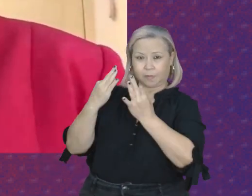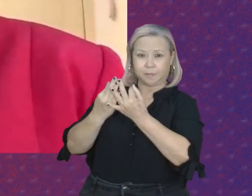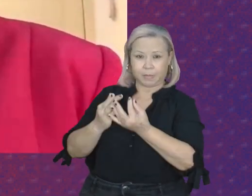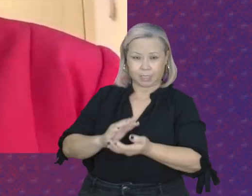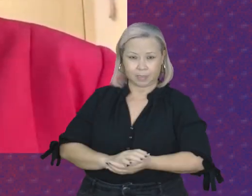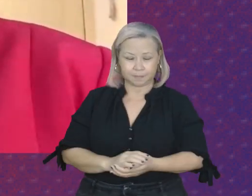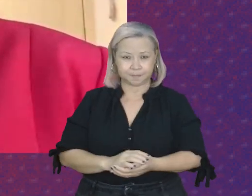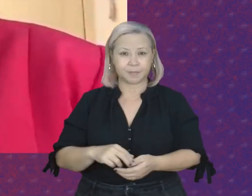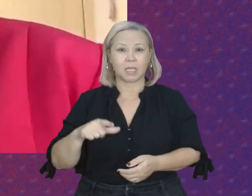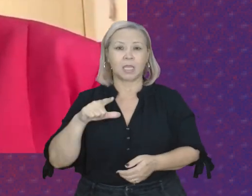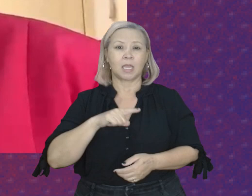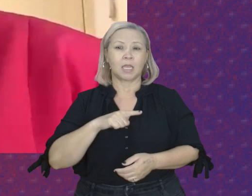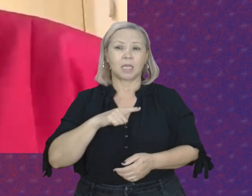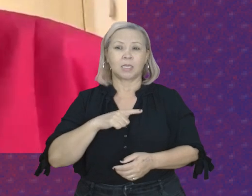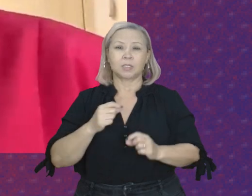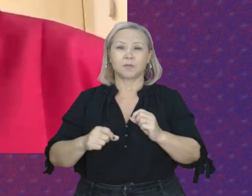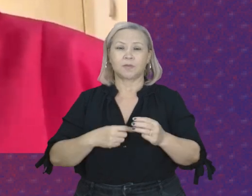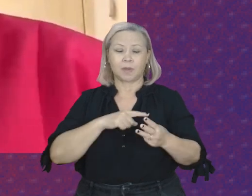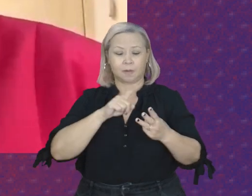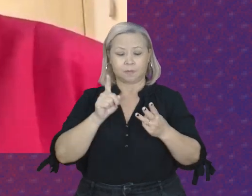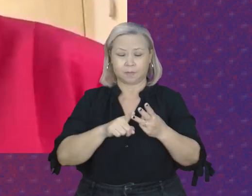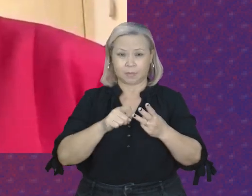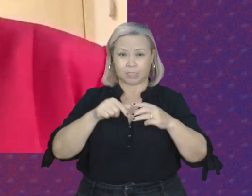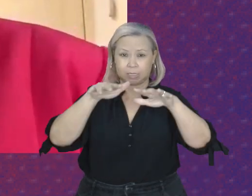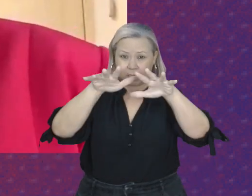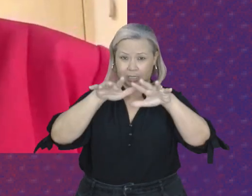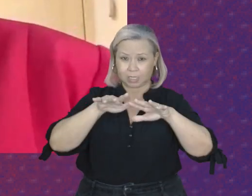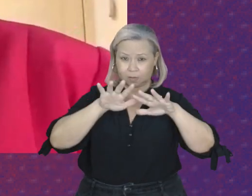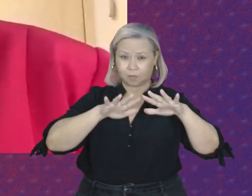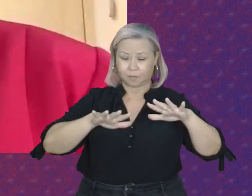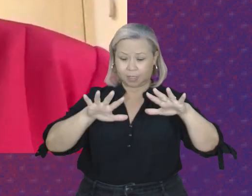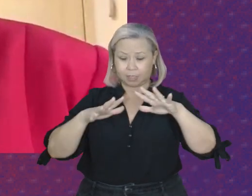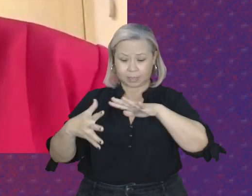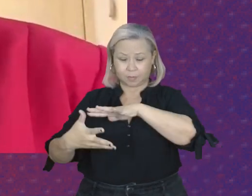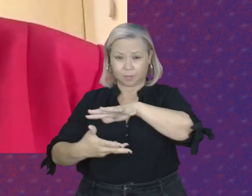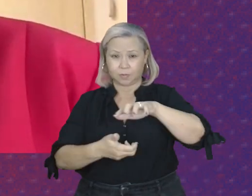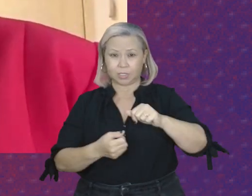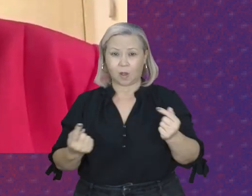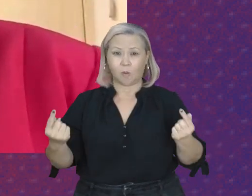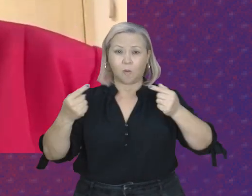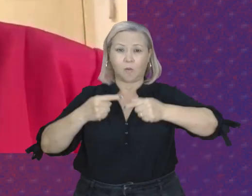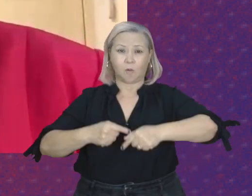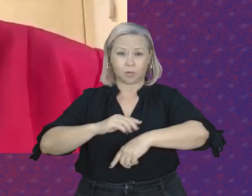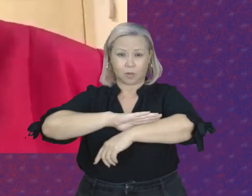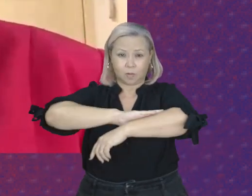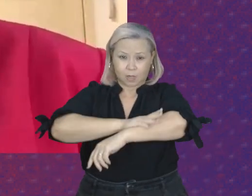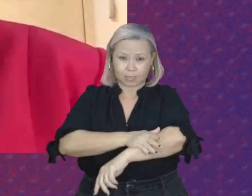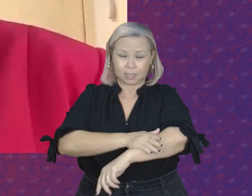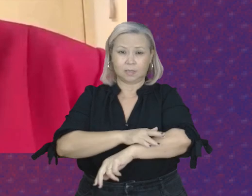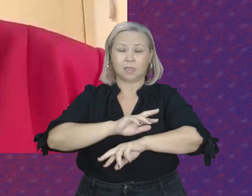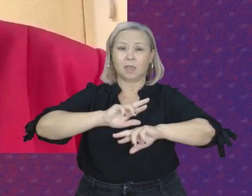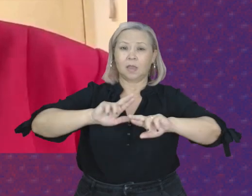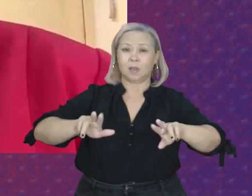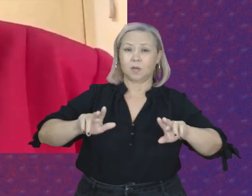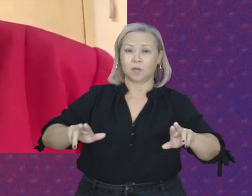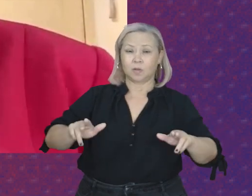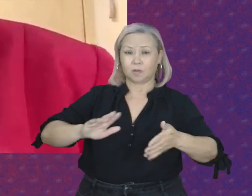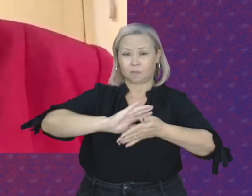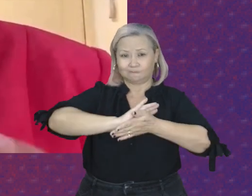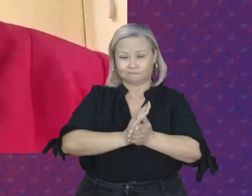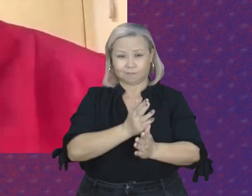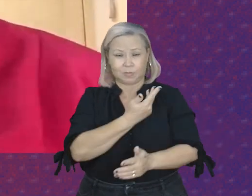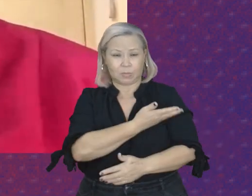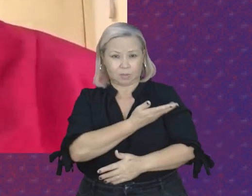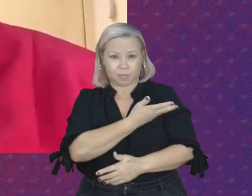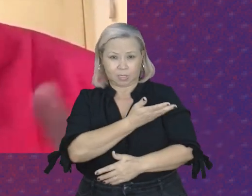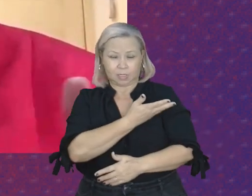Nós tivemos, na terceira Conferência Mundial contra o Racismo e outras formas de discriminação